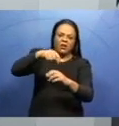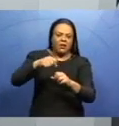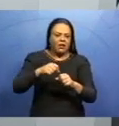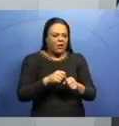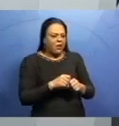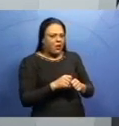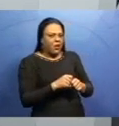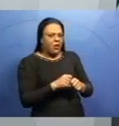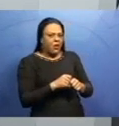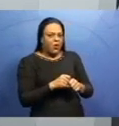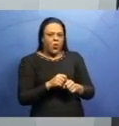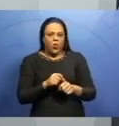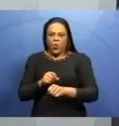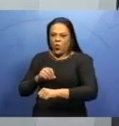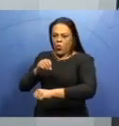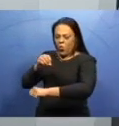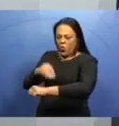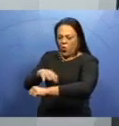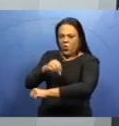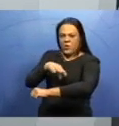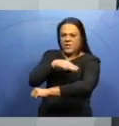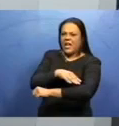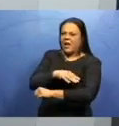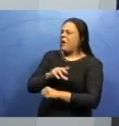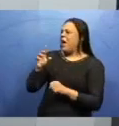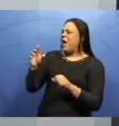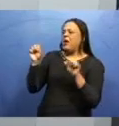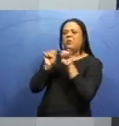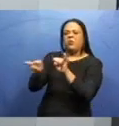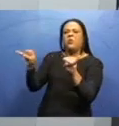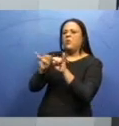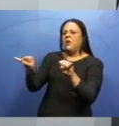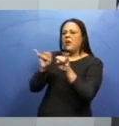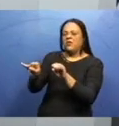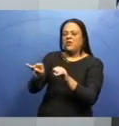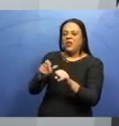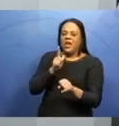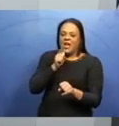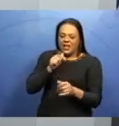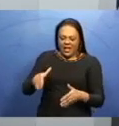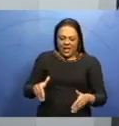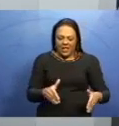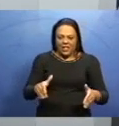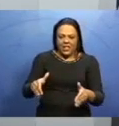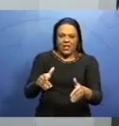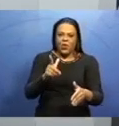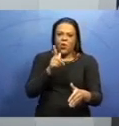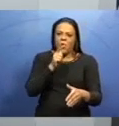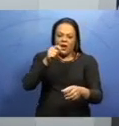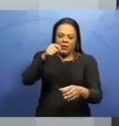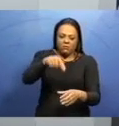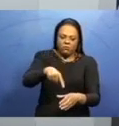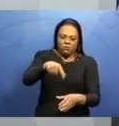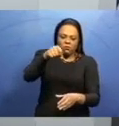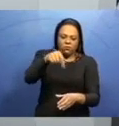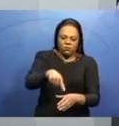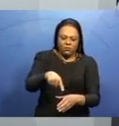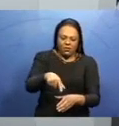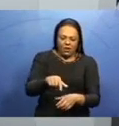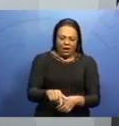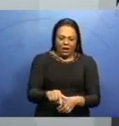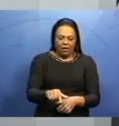bobagem! Chove quando a água da lagoa começa a borbulhar suas gotinhas, disse o sapo dentro da